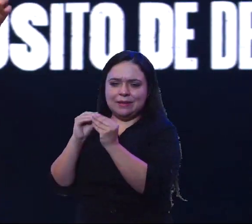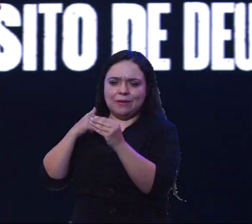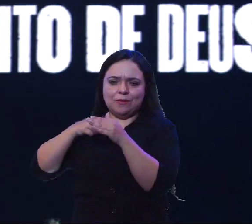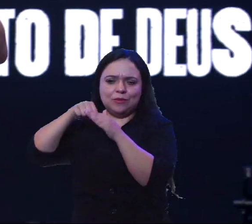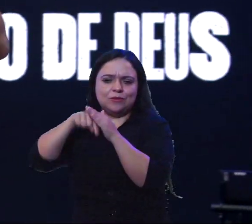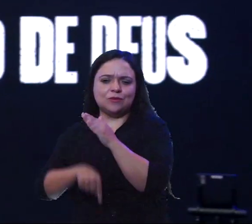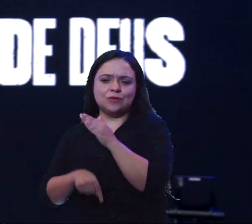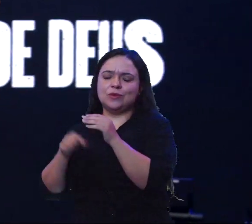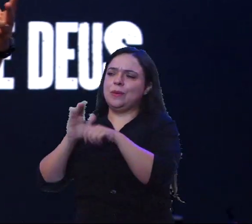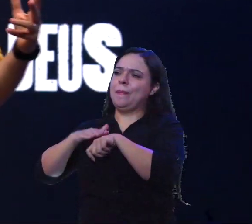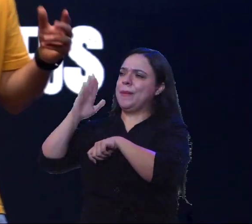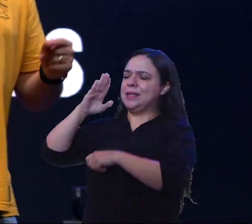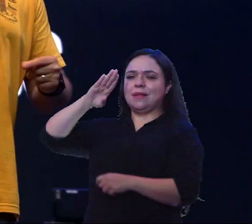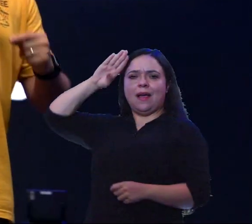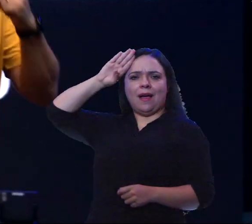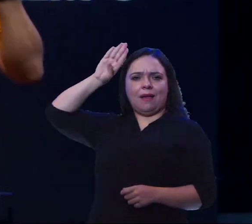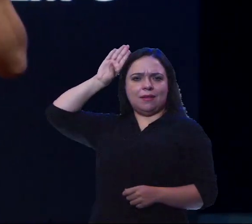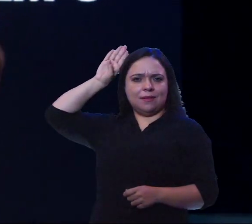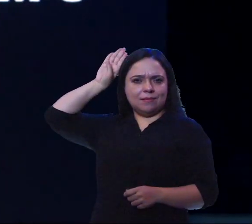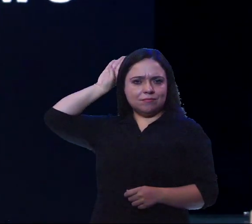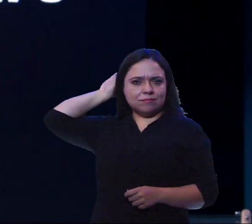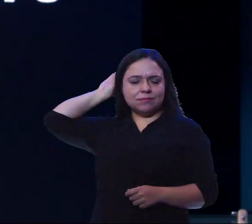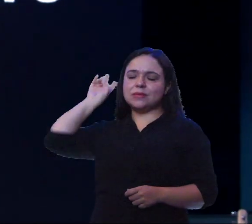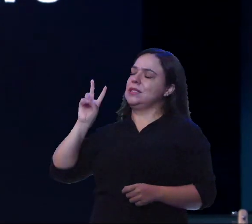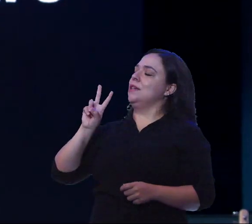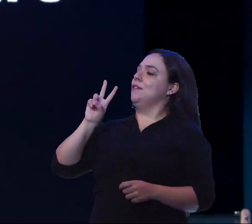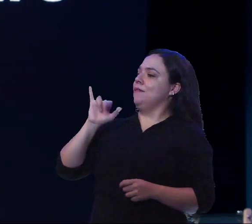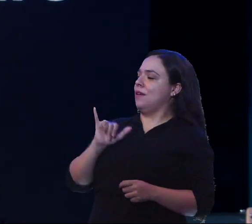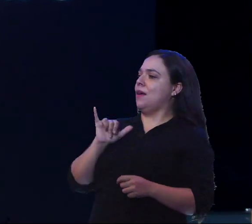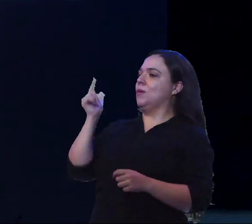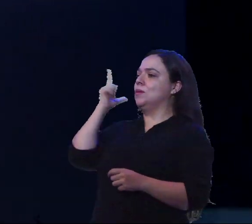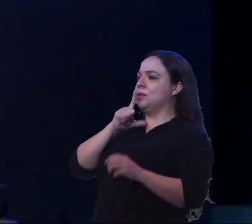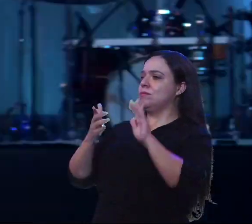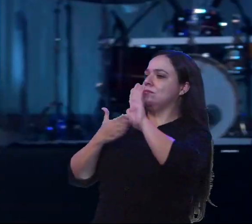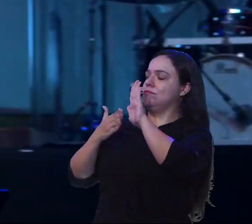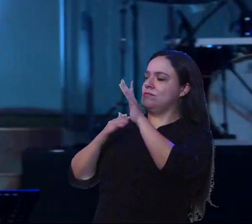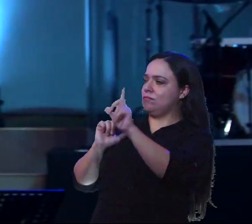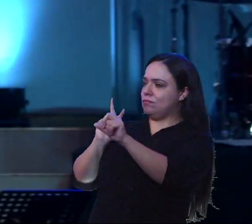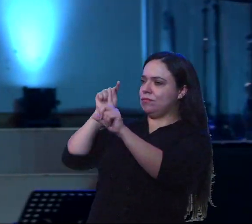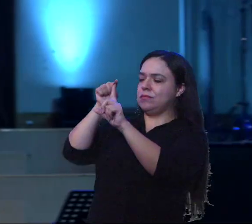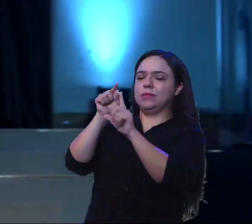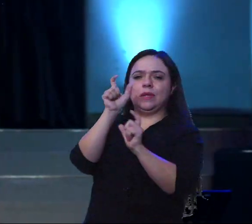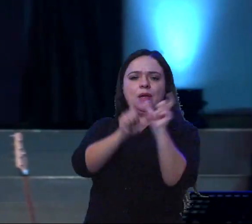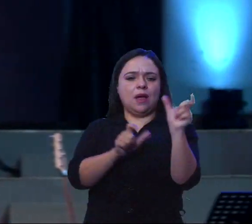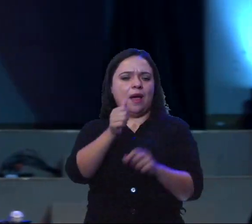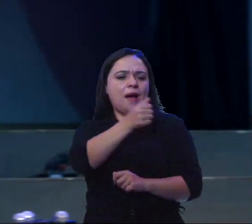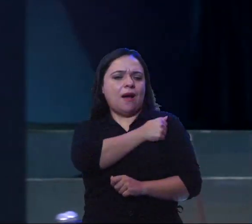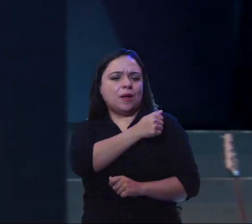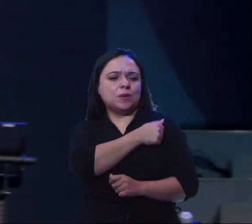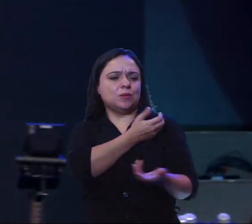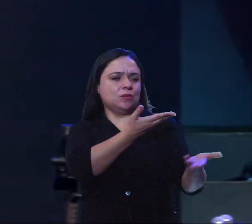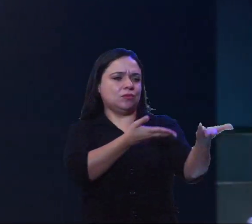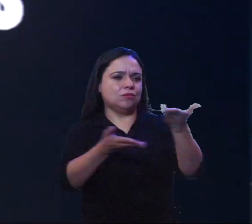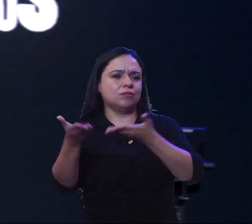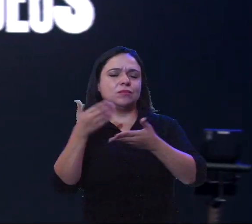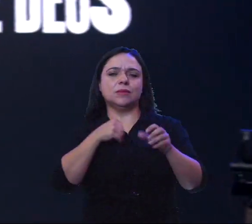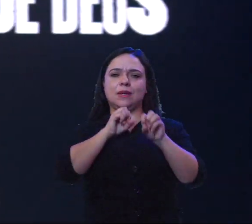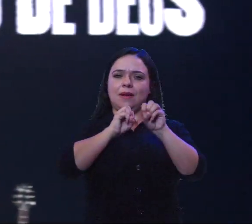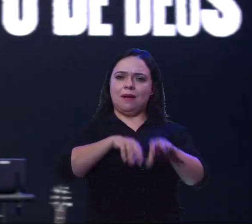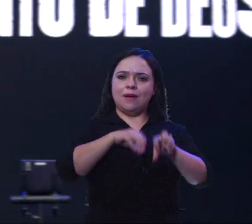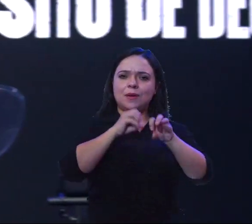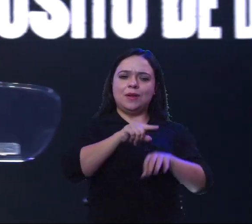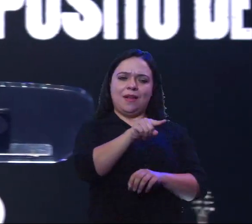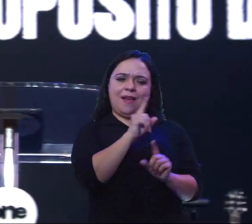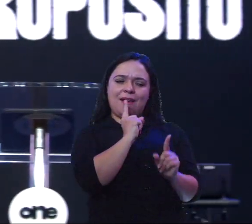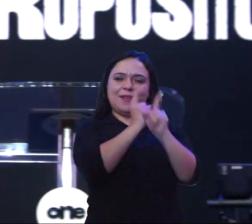aprofundar mais, talvez na área acadêmica, vai cumprir um propósito para que as pessoas que se relacionam comigo, os alunos que eu vou trazer dar aula, eles vão